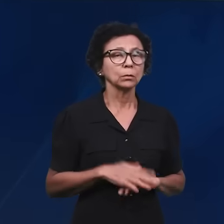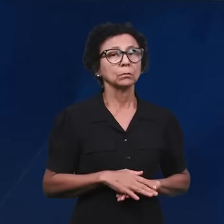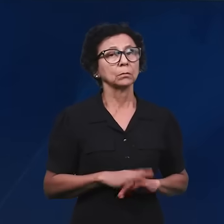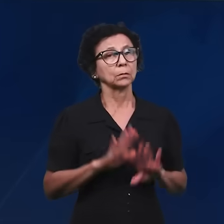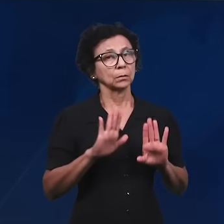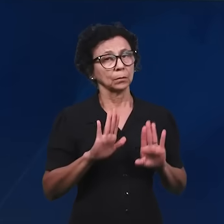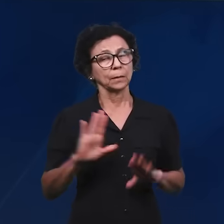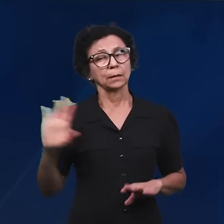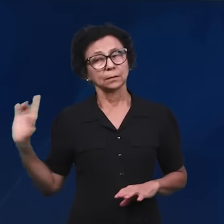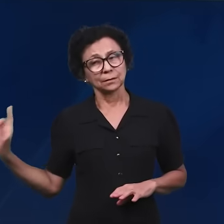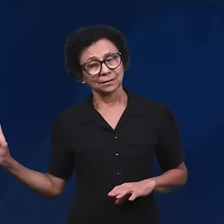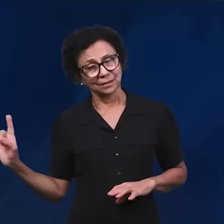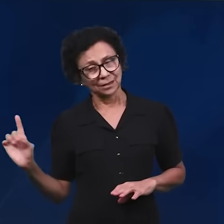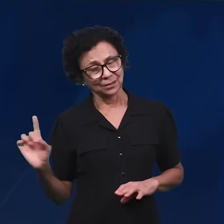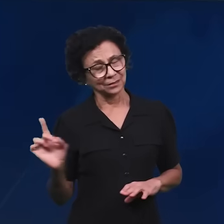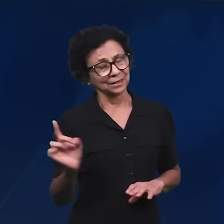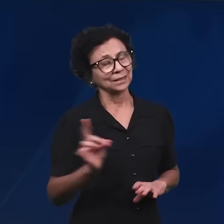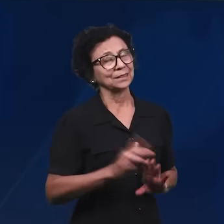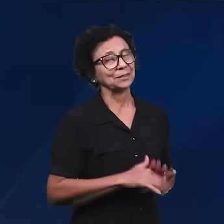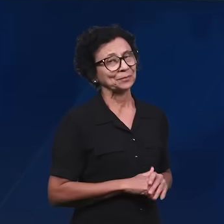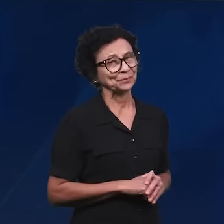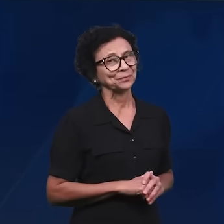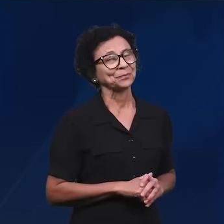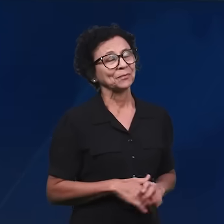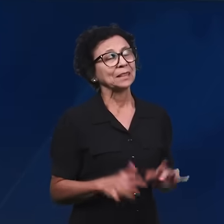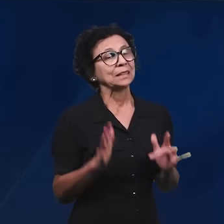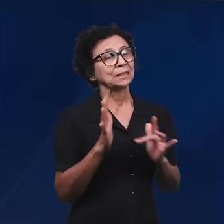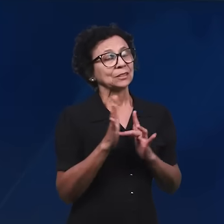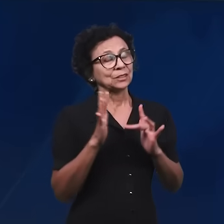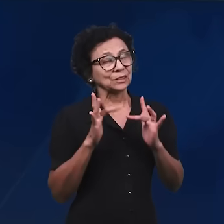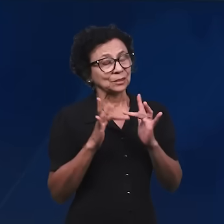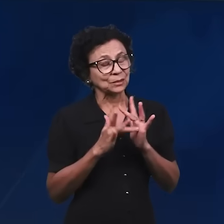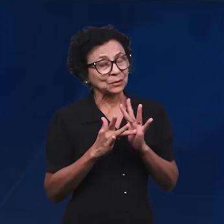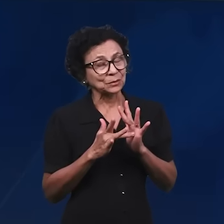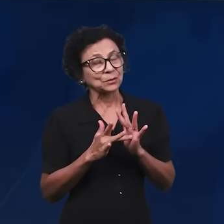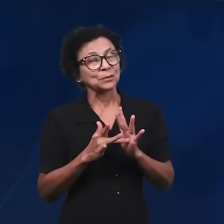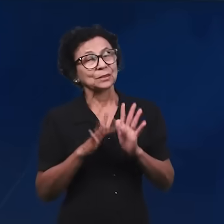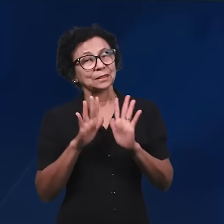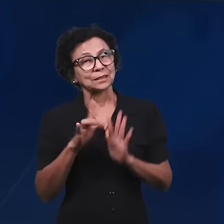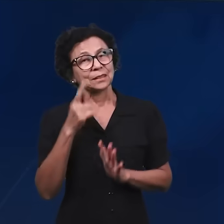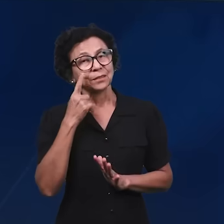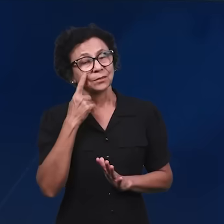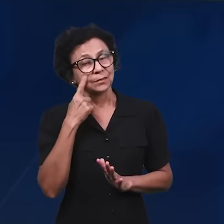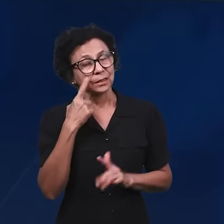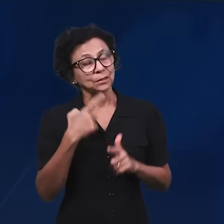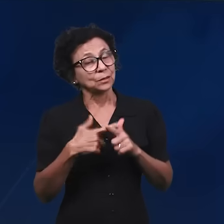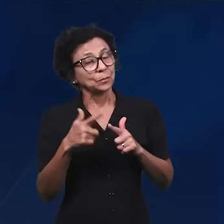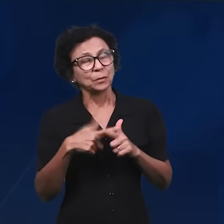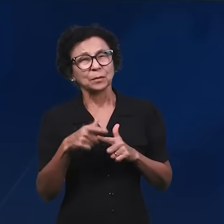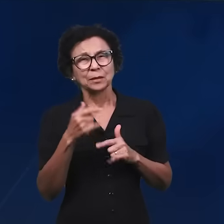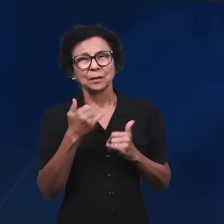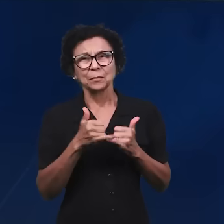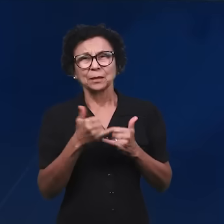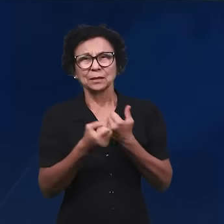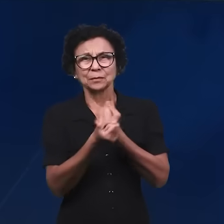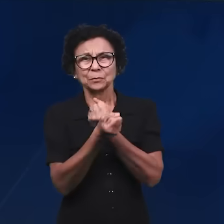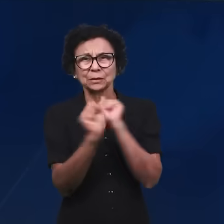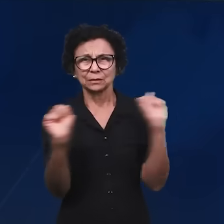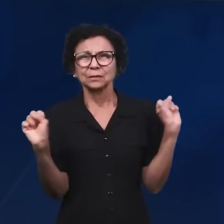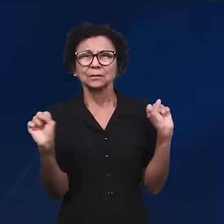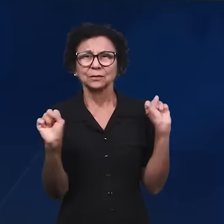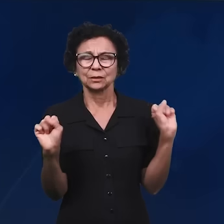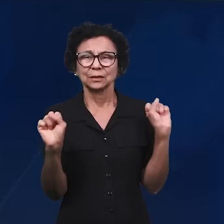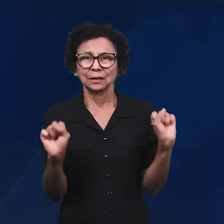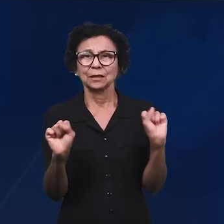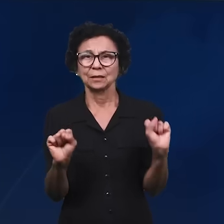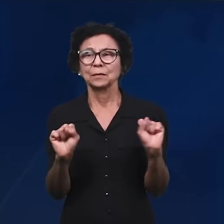mas Jesus estava a caminho. Jesus está a caminho da sua vida. Jesus está a caminho para resolver esse problema. Parece impossível, né?